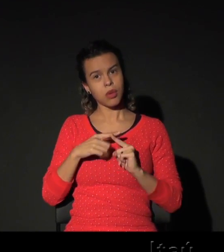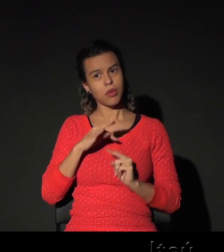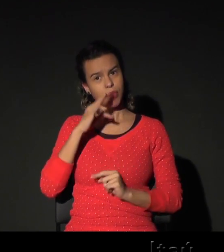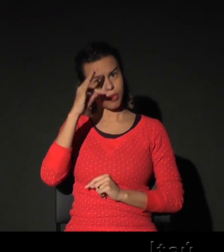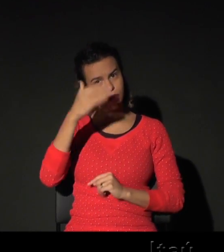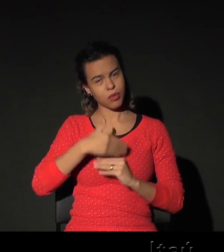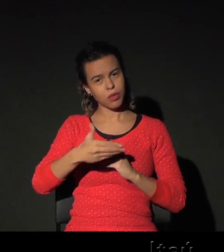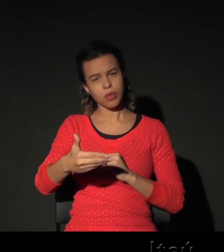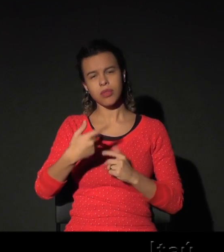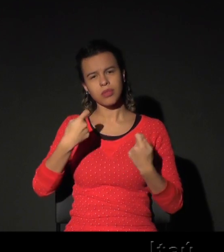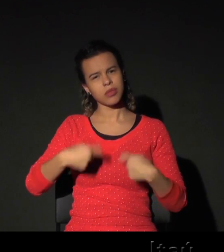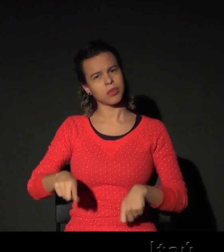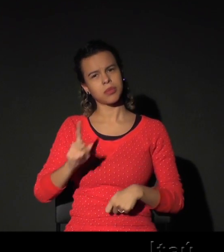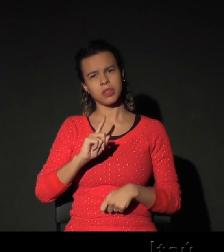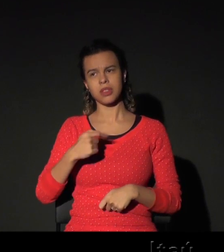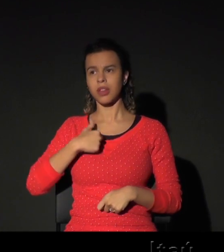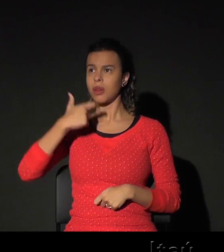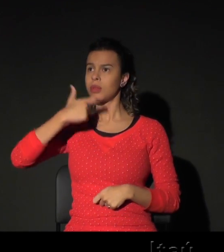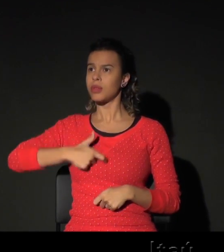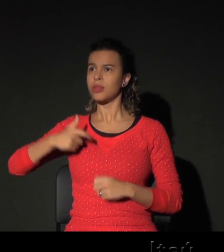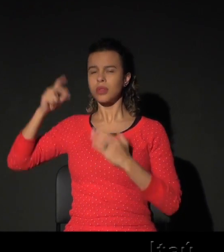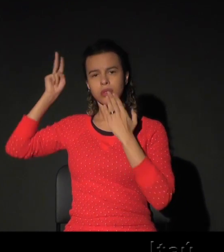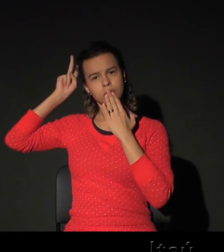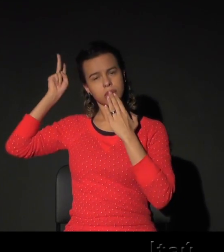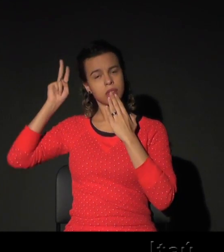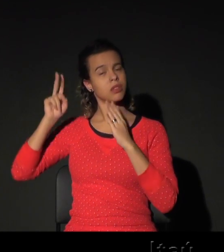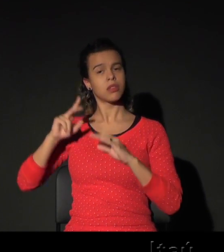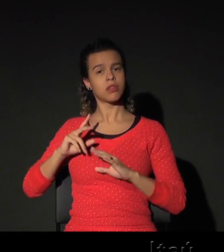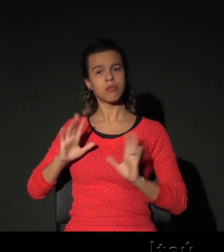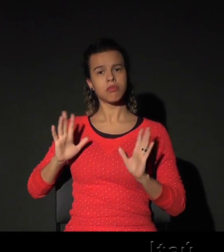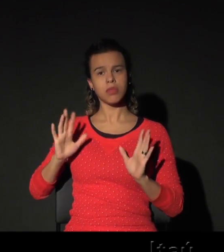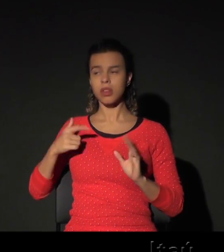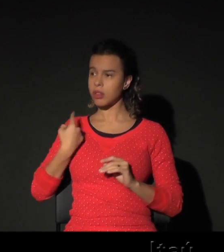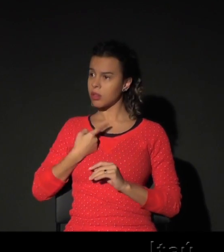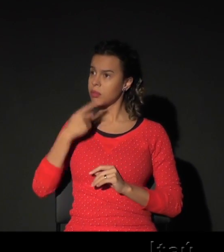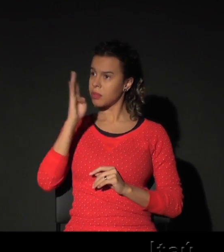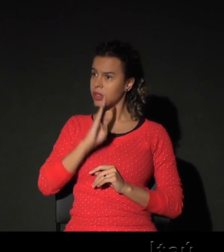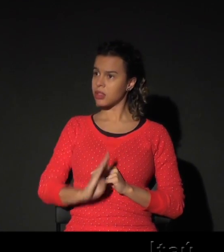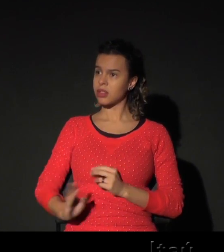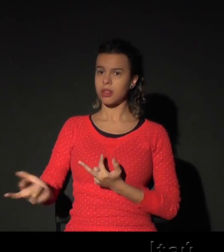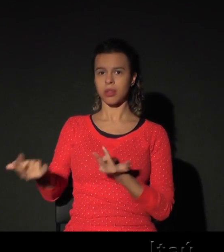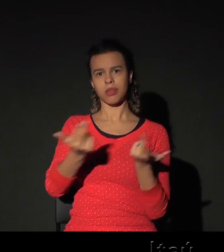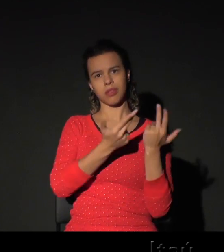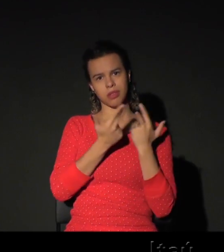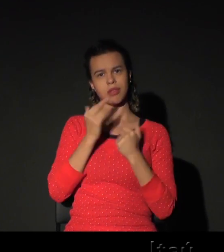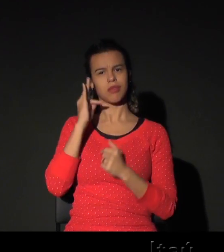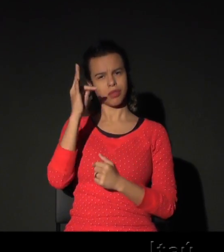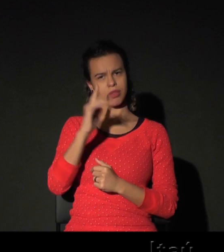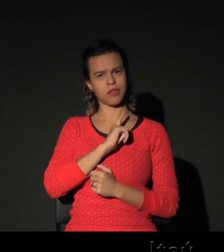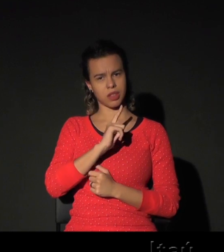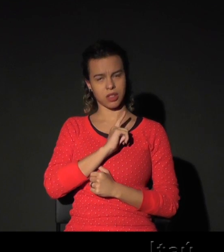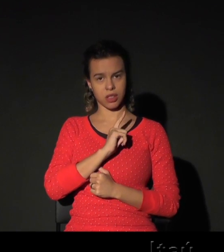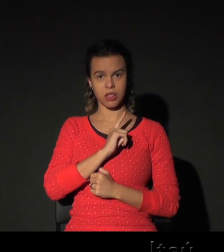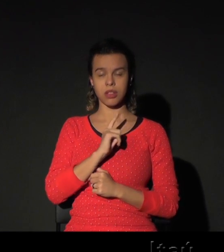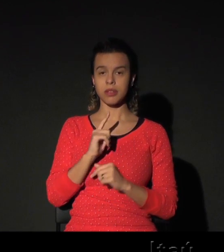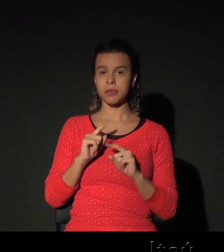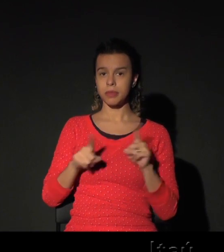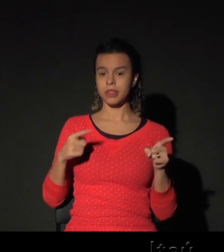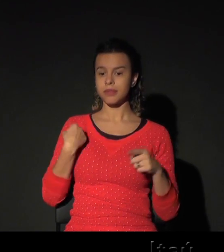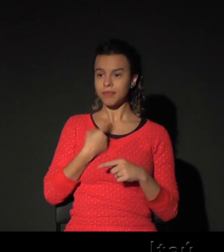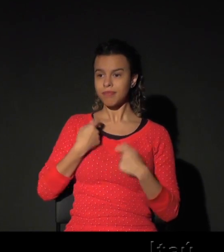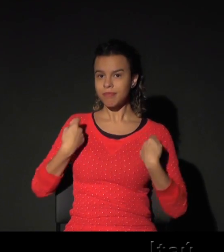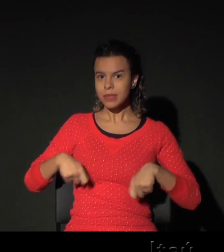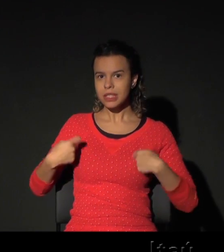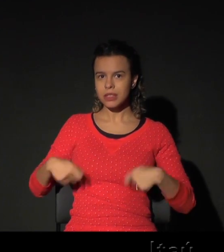um dia e não vai precisar dizer eu sou indígena nós vamos dizer não nós somos brasileiros como todos nós somos iguais a gente tem